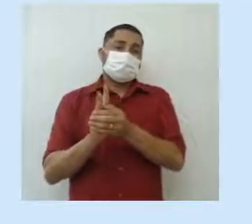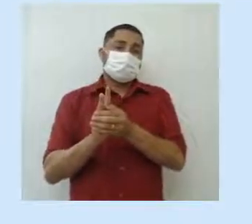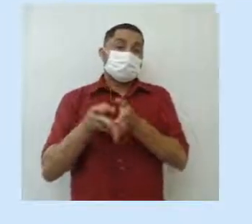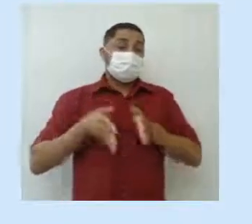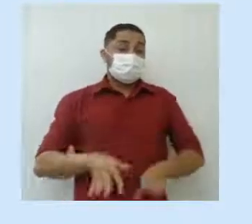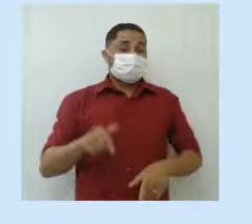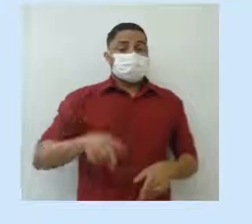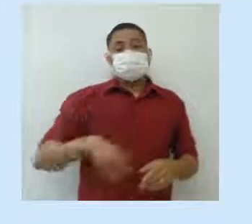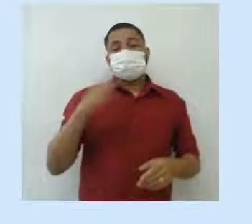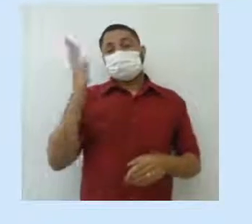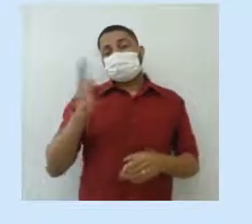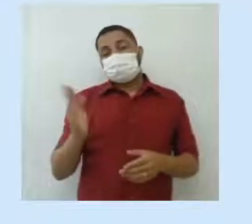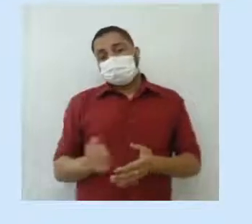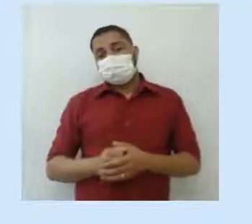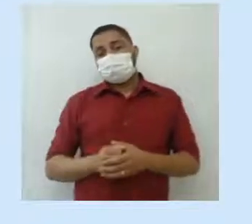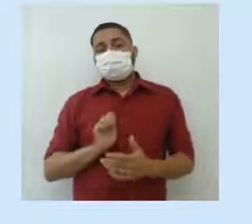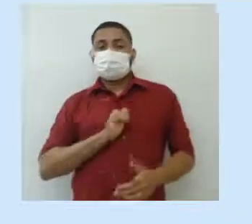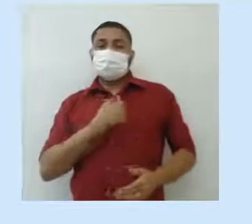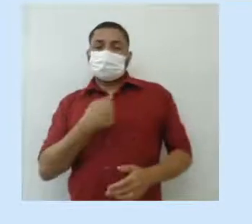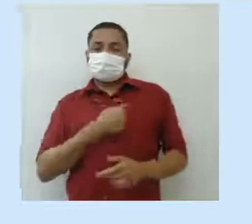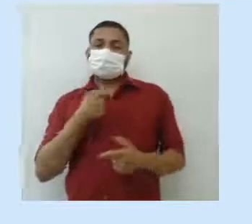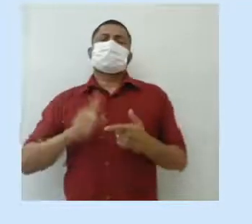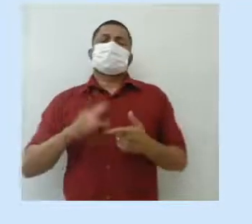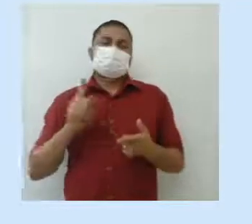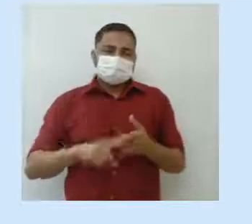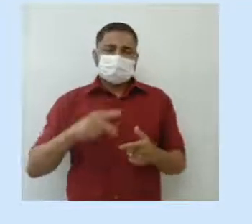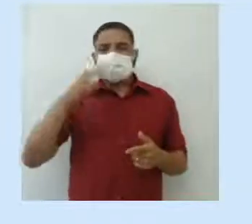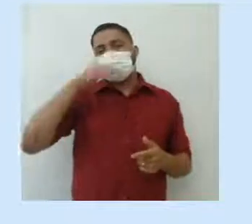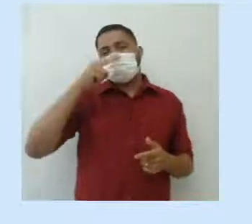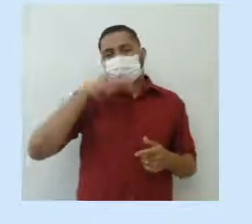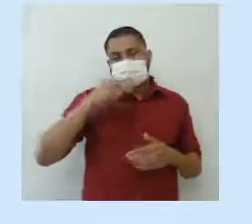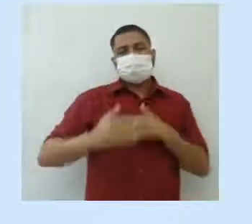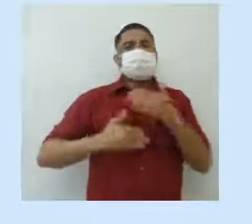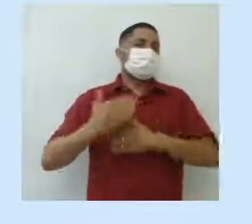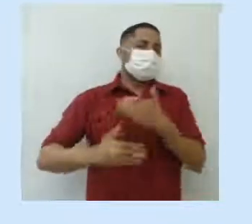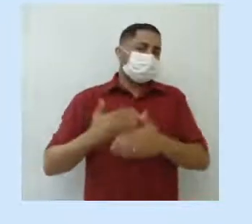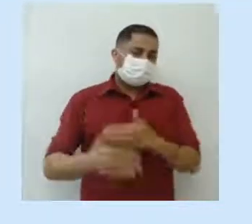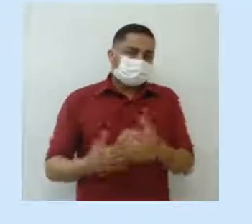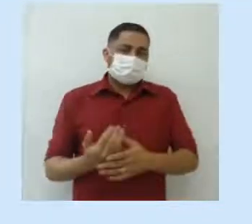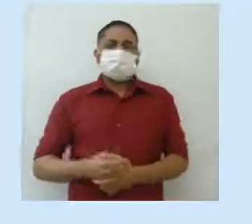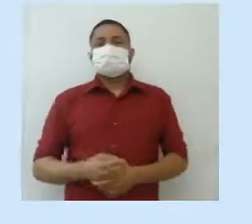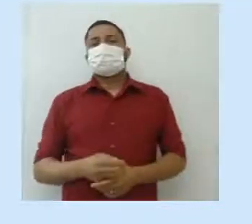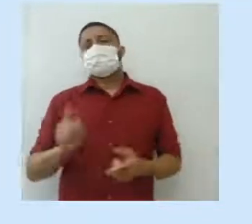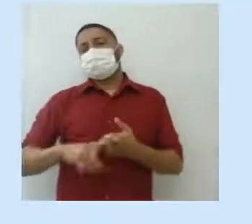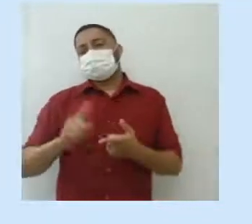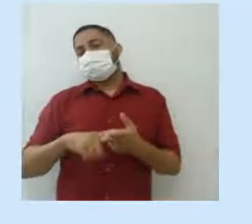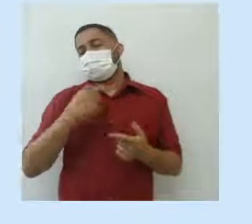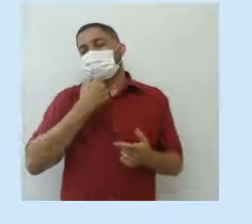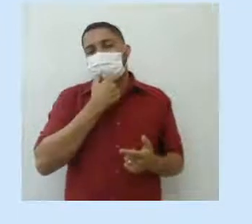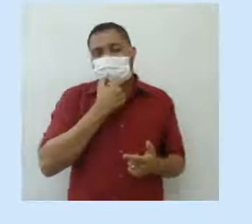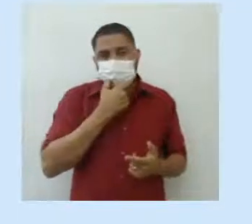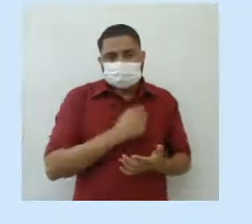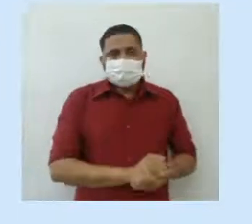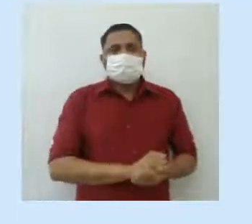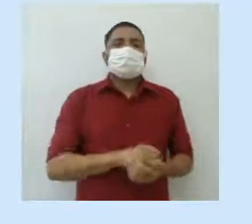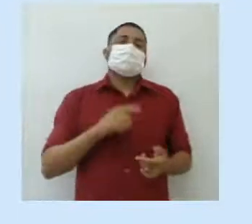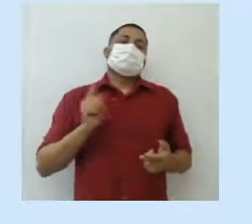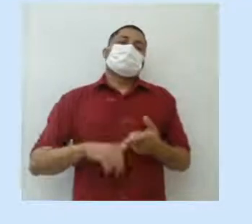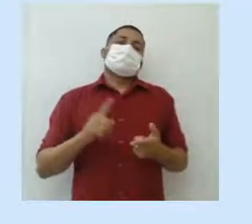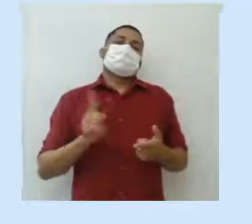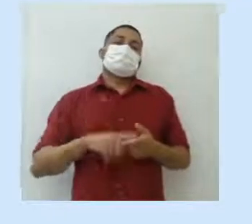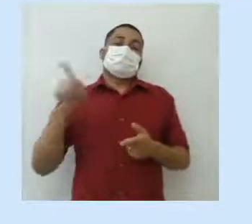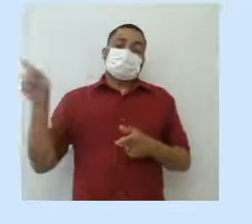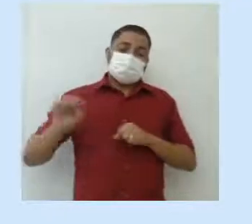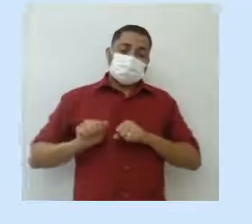né? Na Espanha foi o mesmo processo, né, inclusive na Inglaterra também, lá nas suas